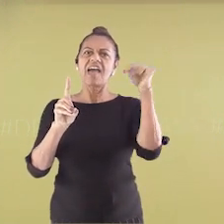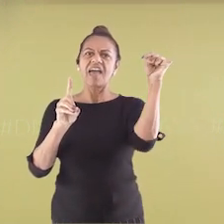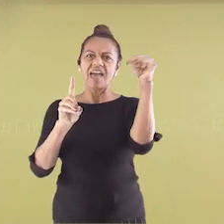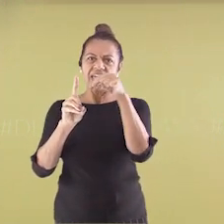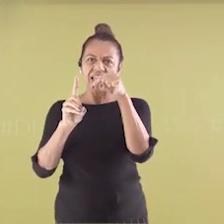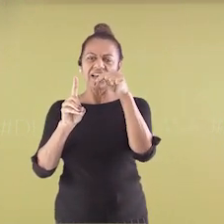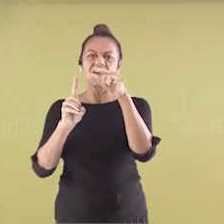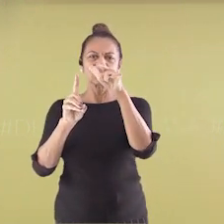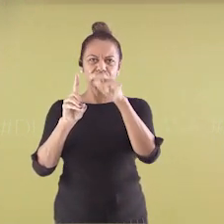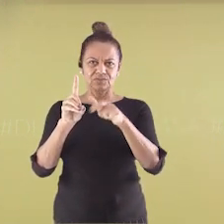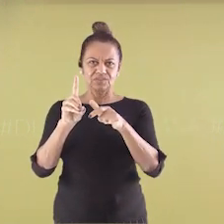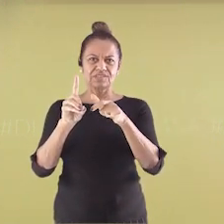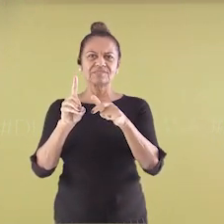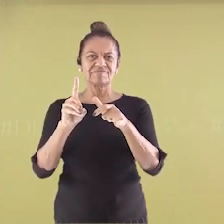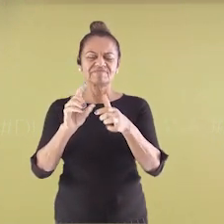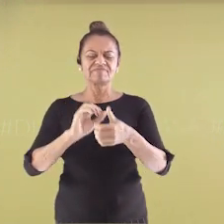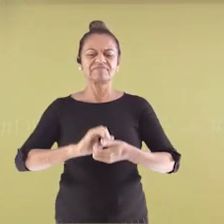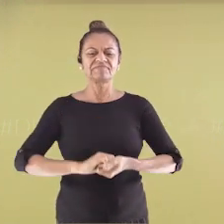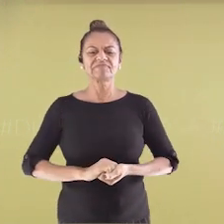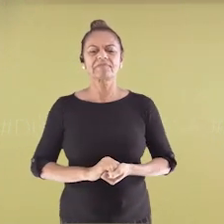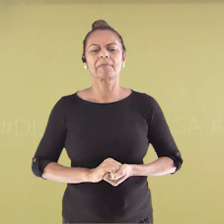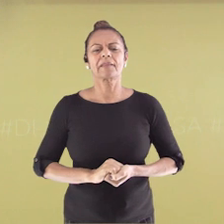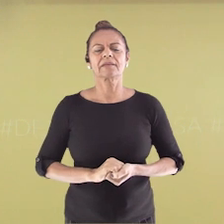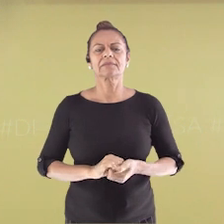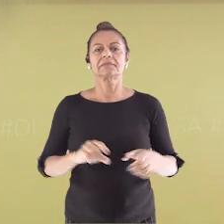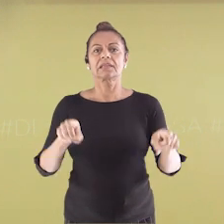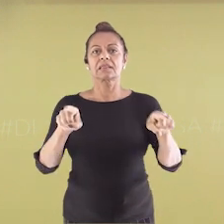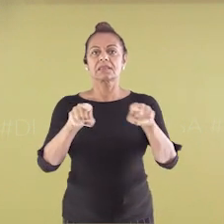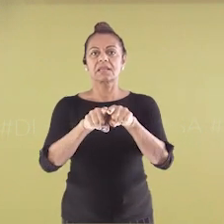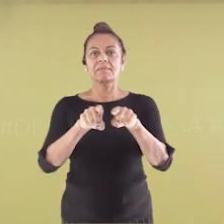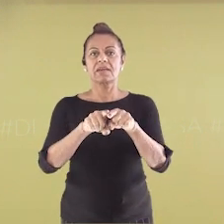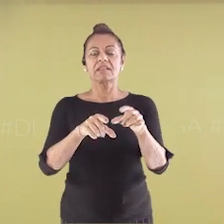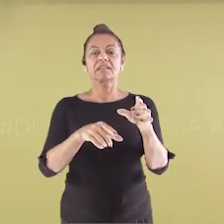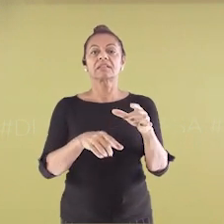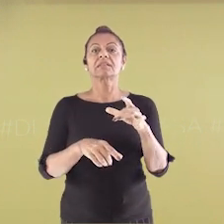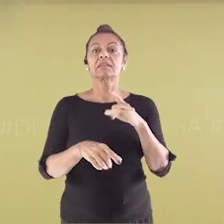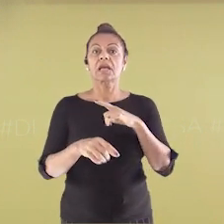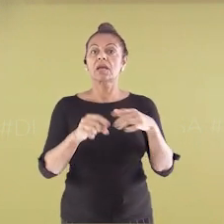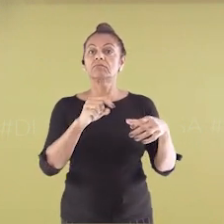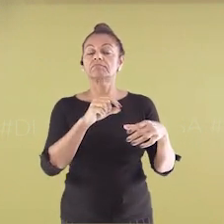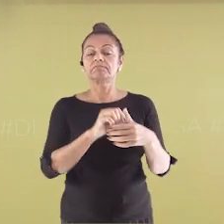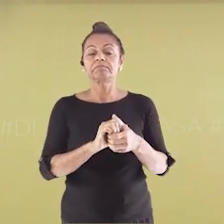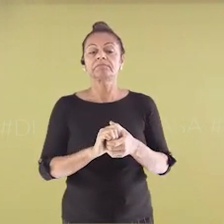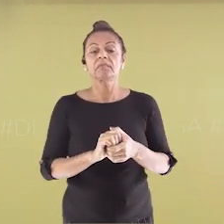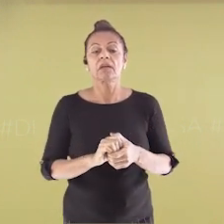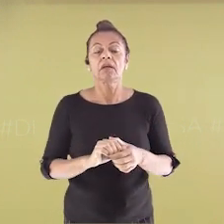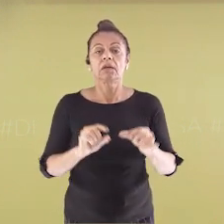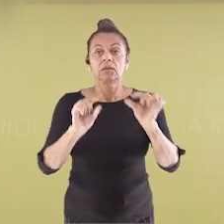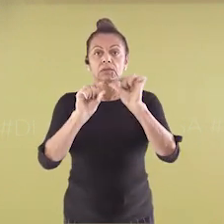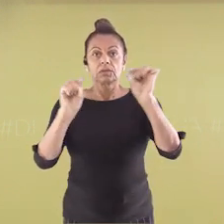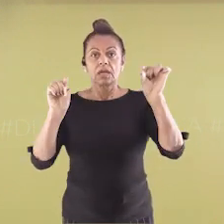Temos Luana como resposta. Ou seja, Luana é o